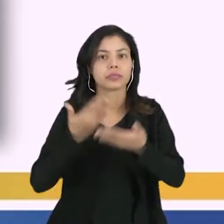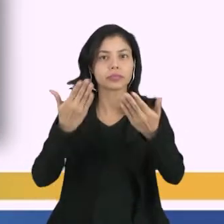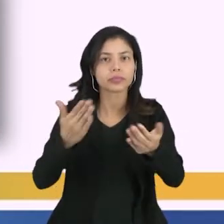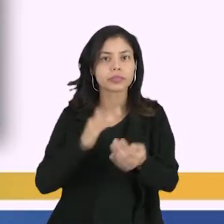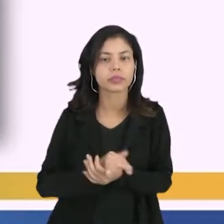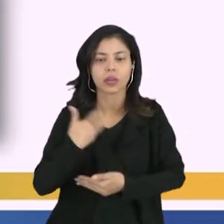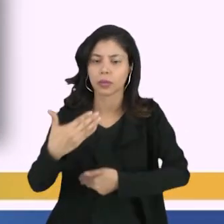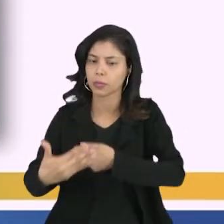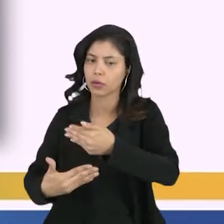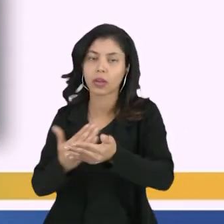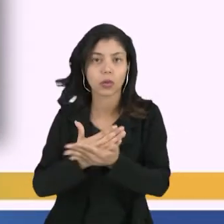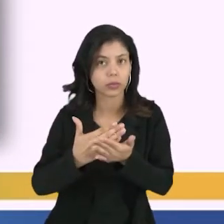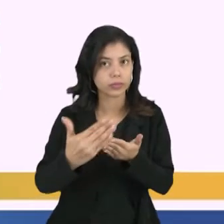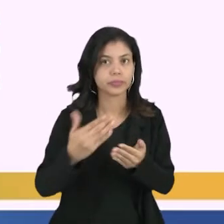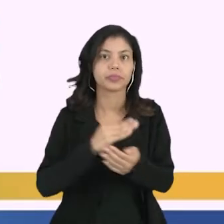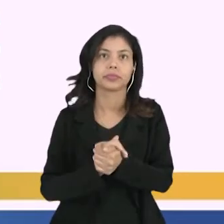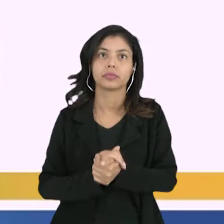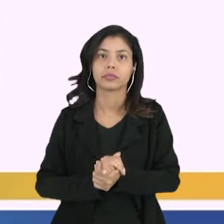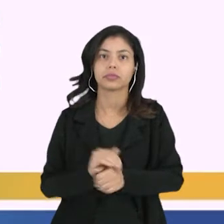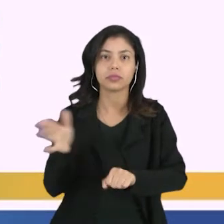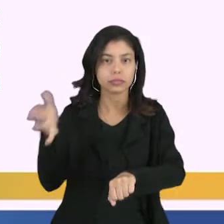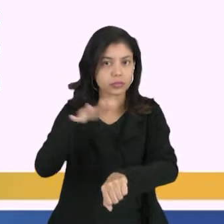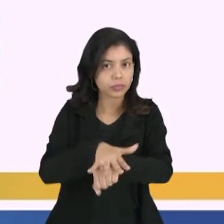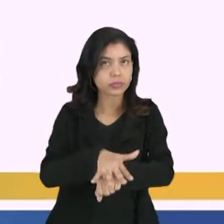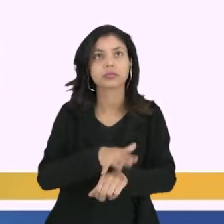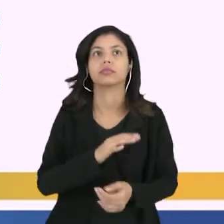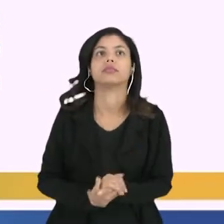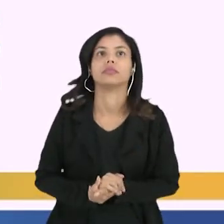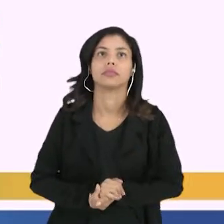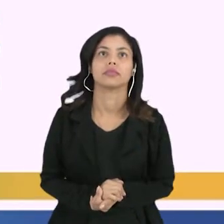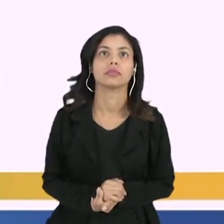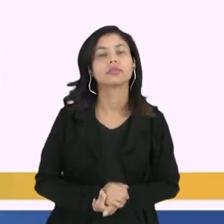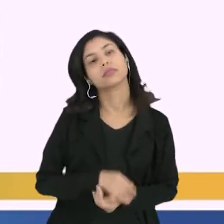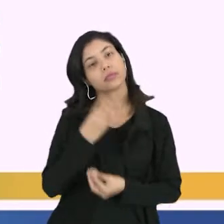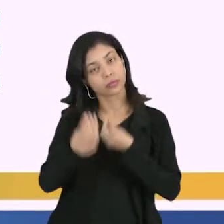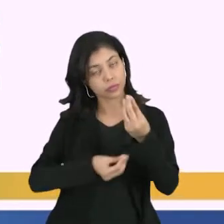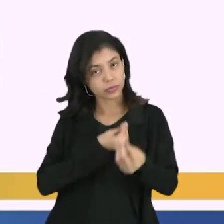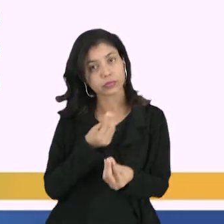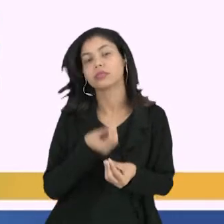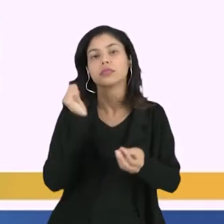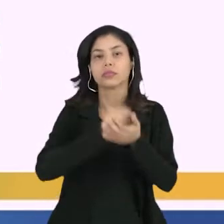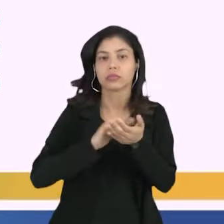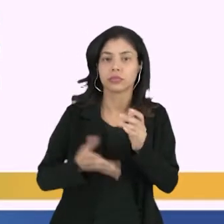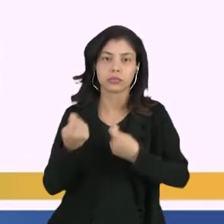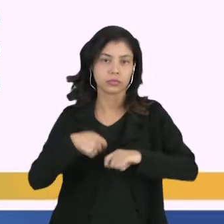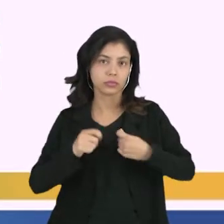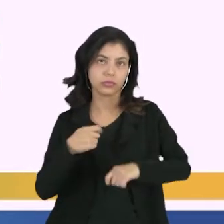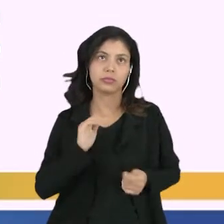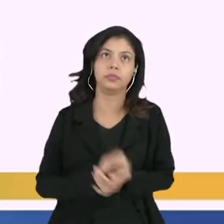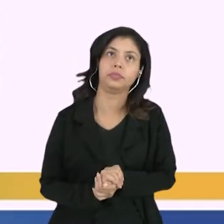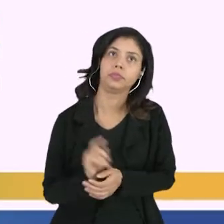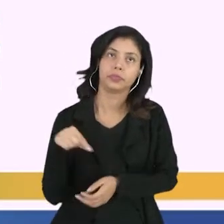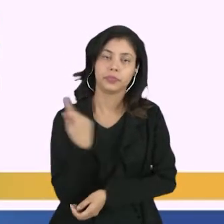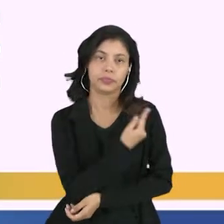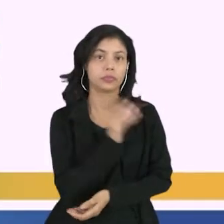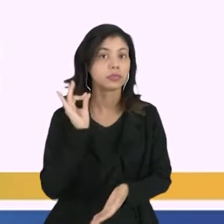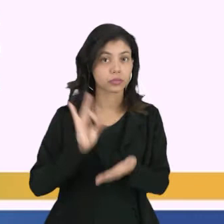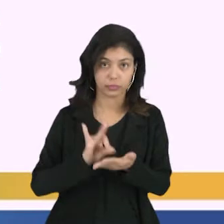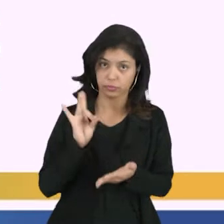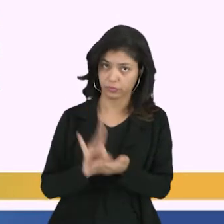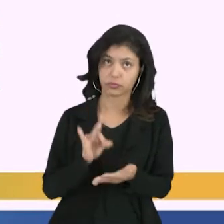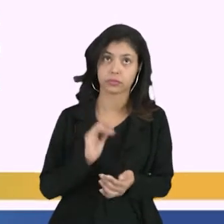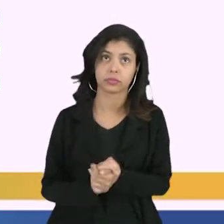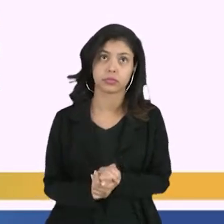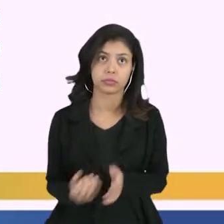desse processo inicial de colonização. E aí, como atividade econômica, nós vamos ter, de fato, aí